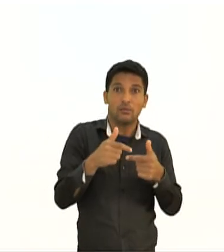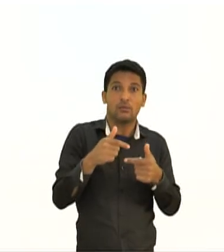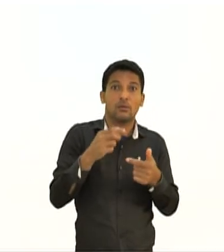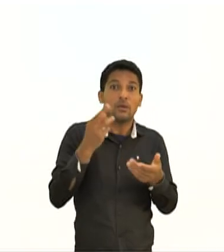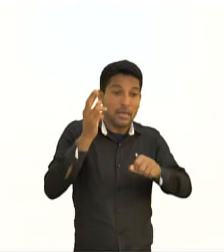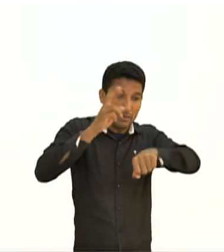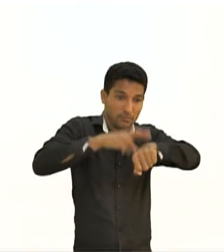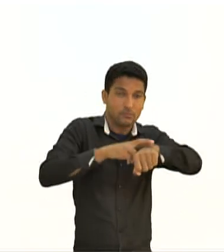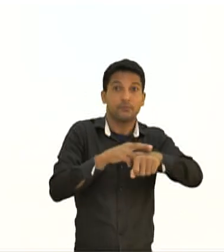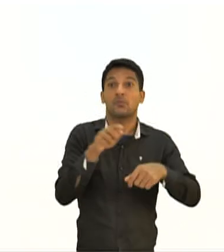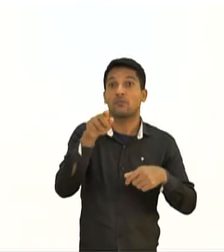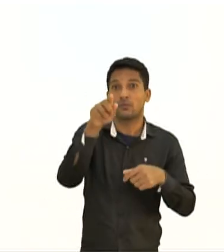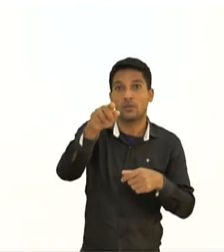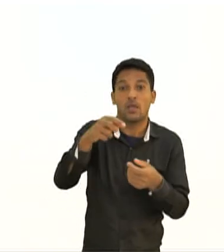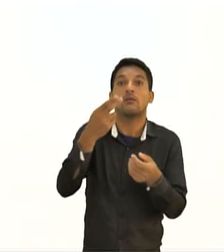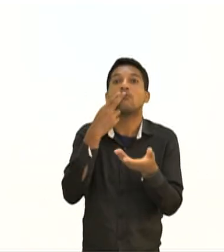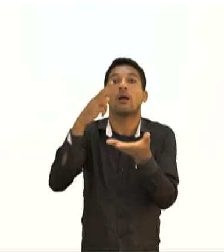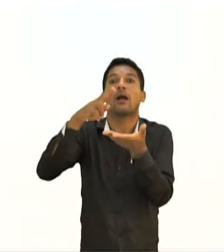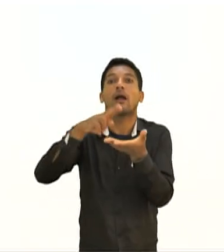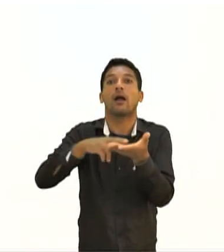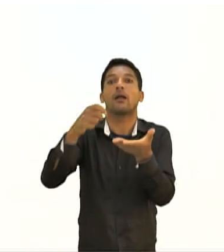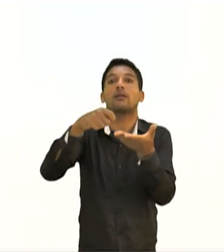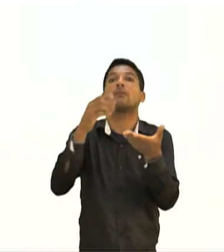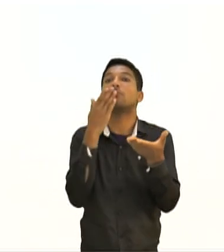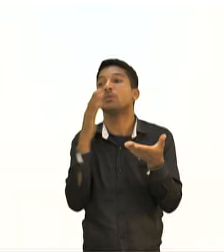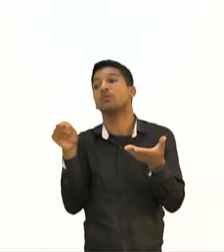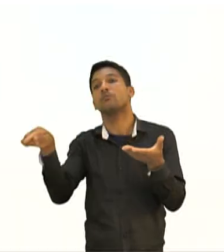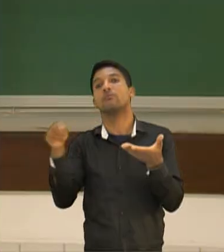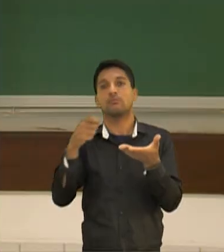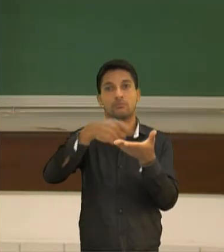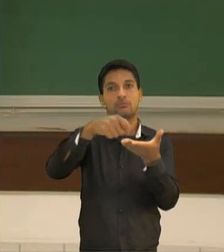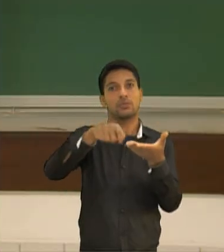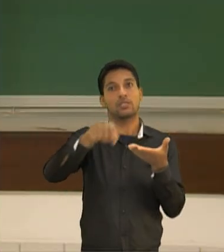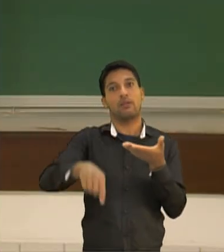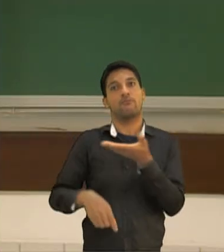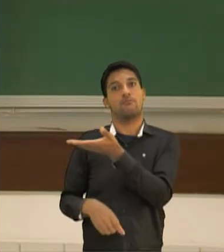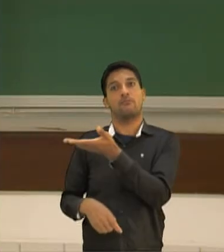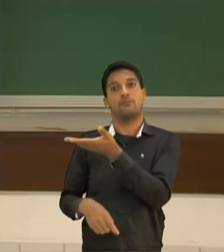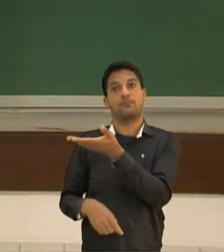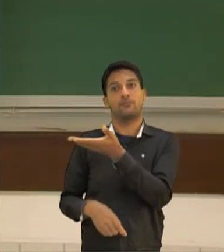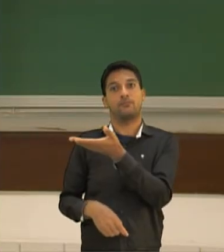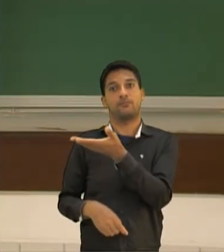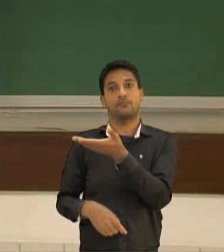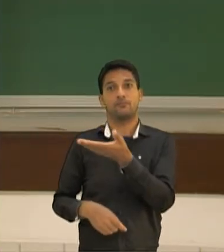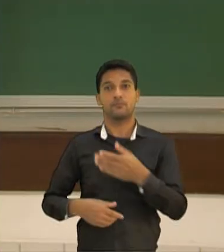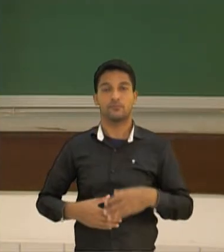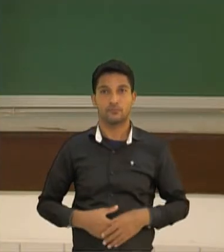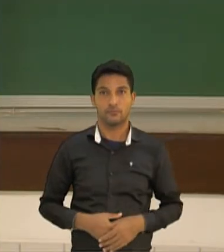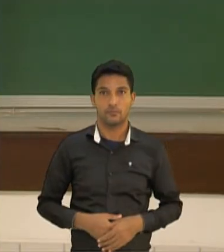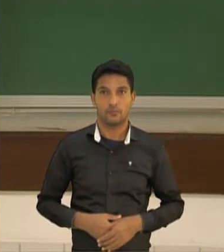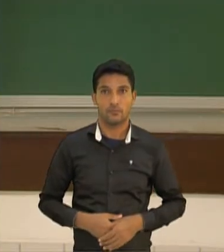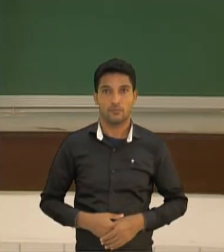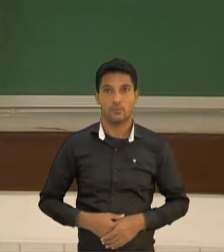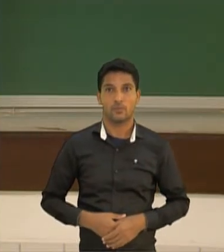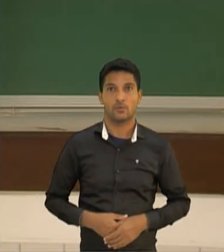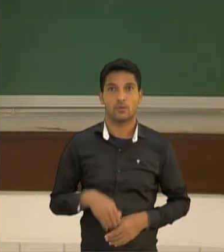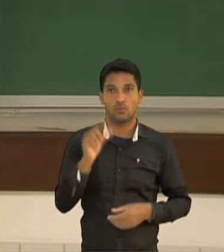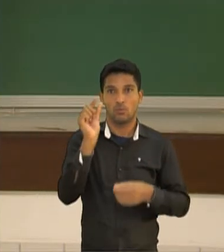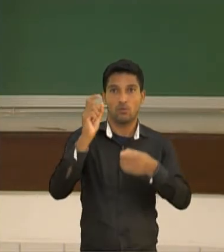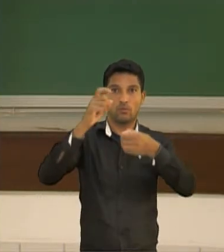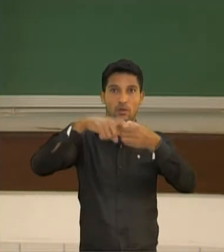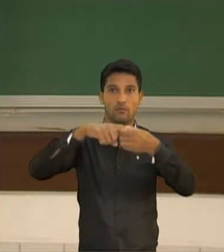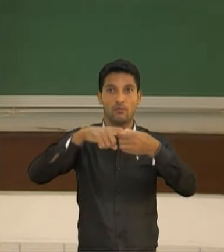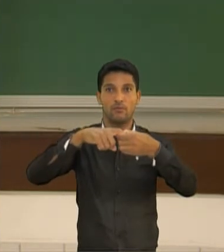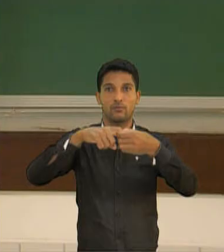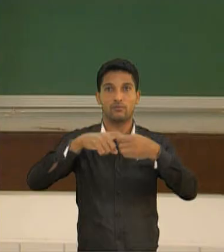possibilidade aí de vocês desenvolver habilidade escrita, elaborando aí essa carta, ok? A gente retorna na sequência para